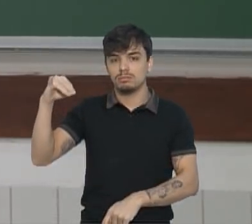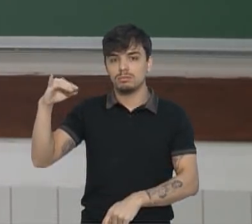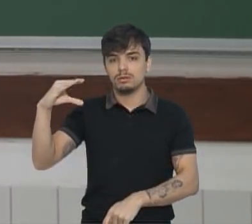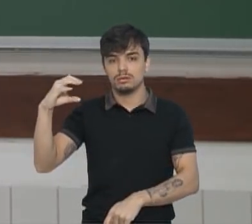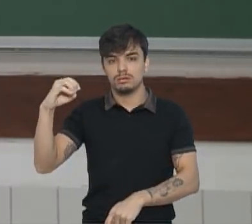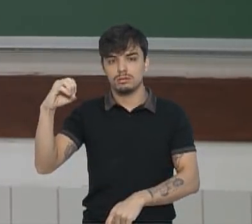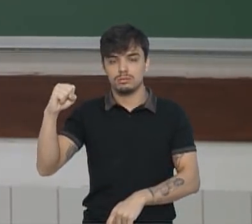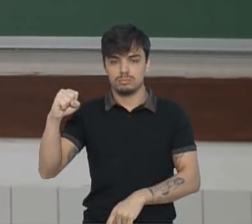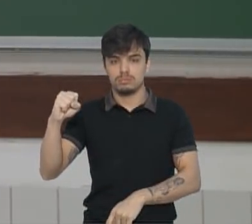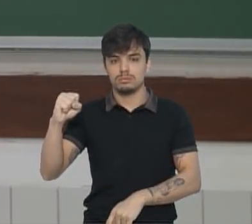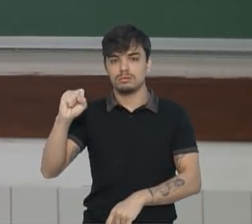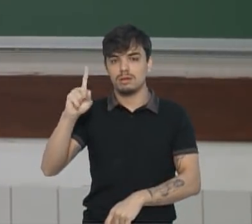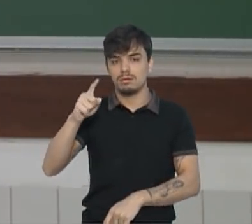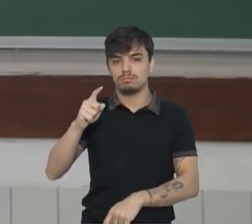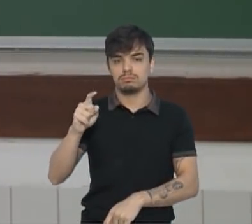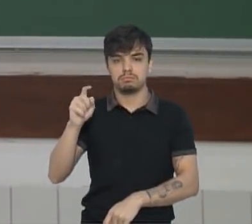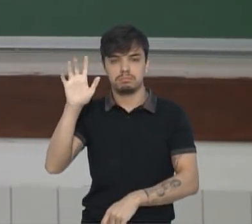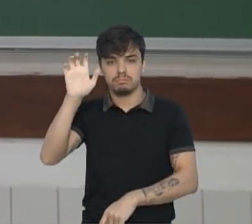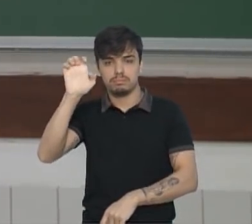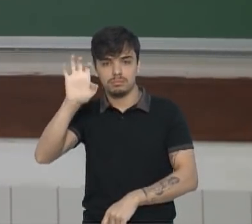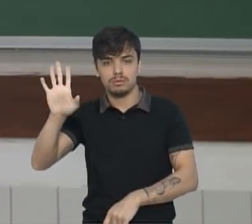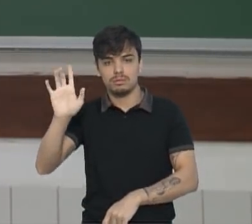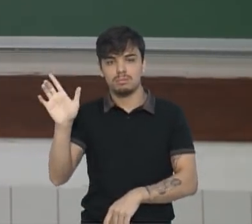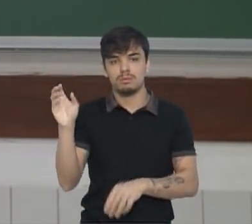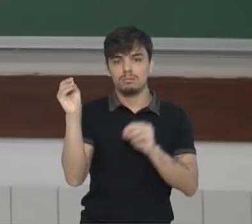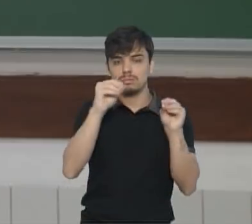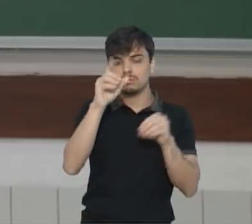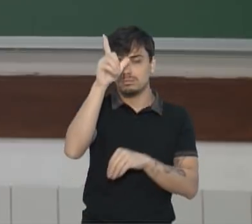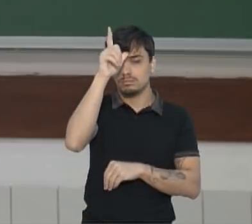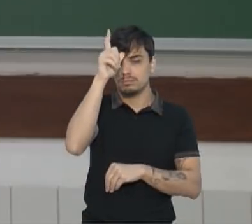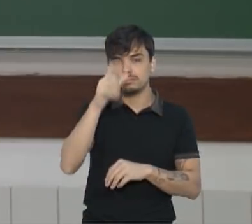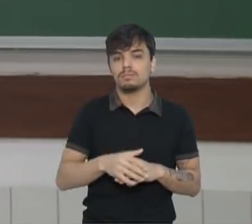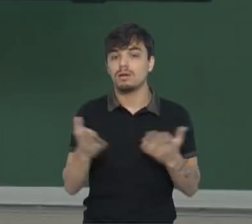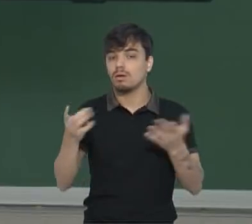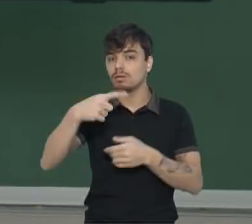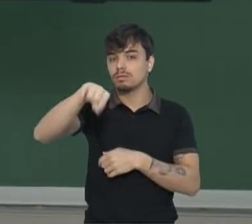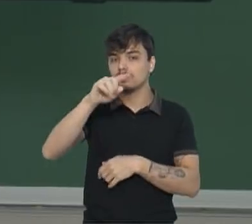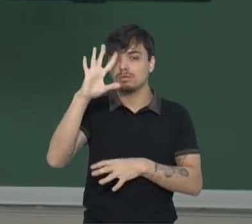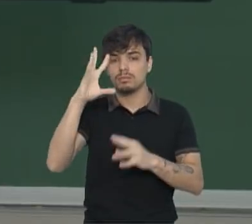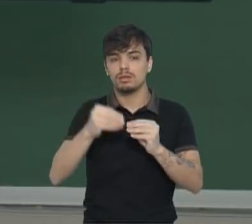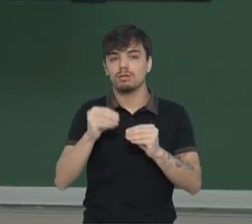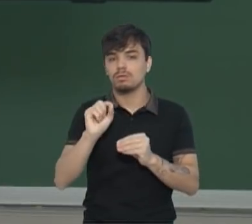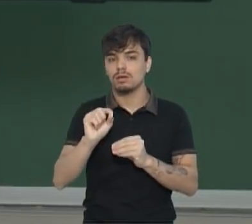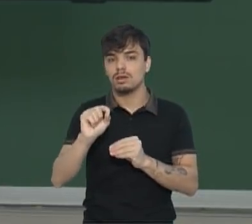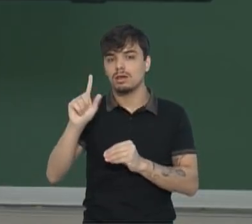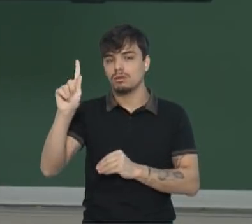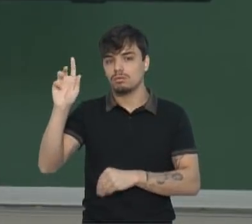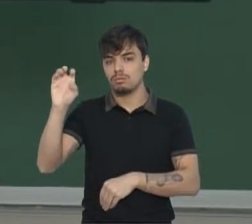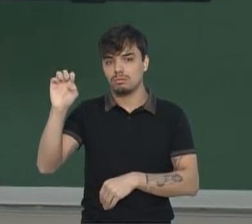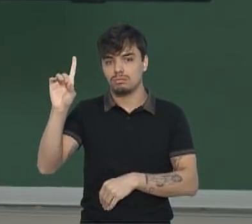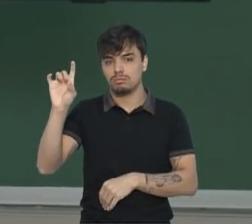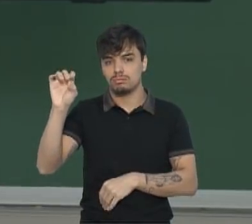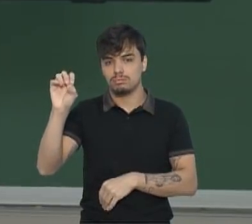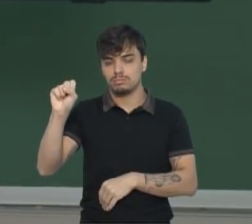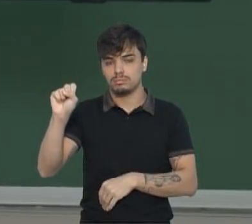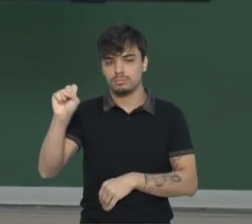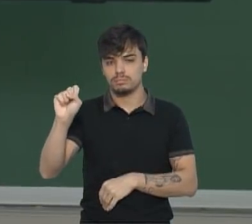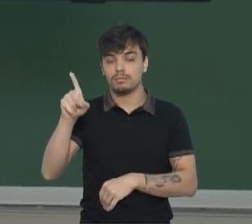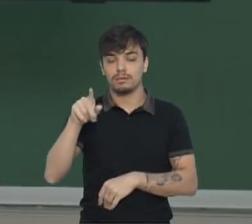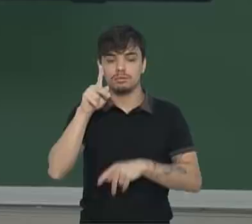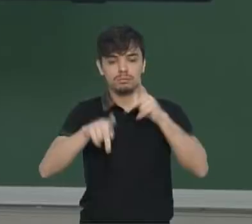lá no slide anterior. Então agora vocês vão entender um pouquinho melhor quem são os godos, né? Os godos são um dos vários povos chamados